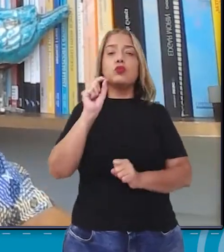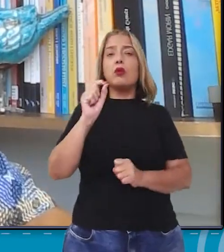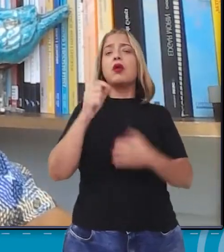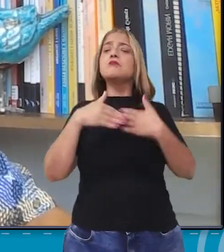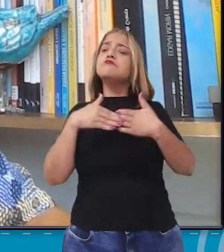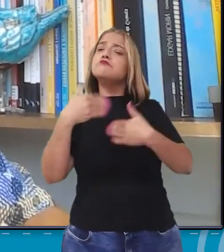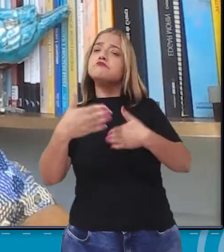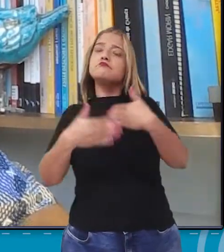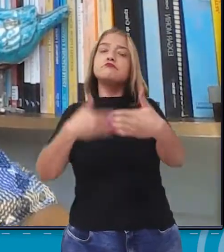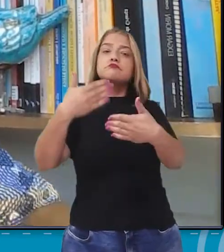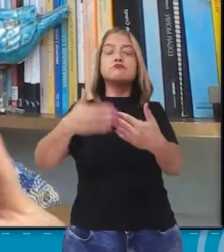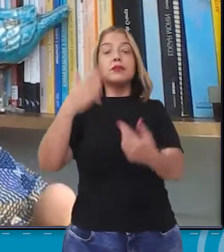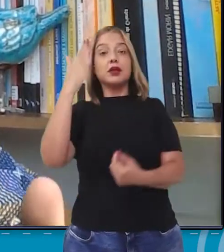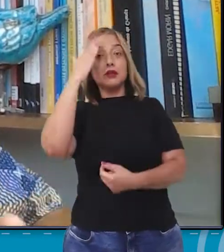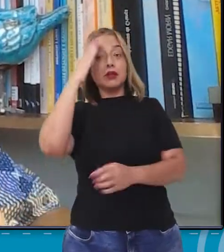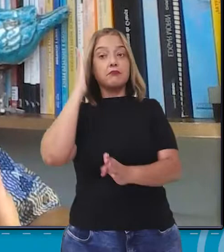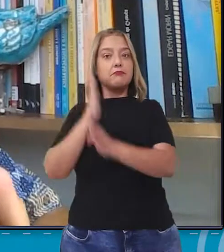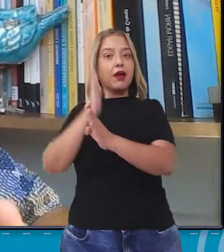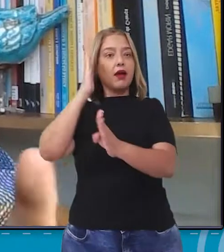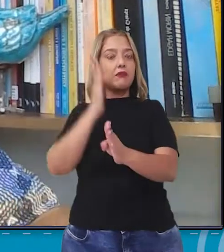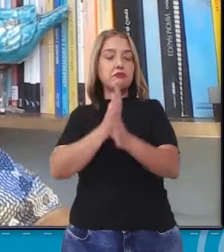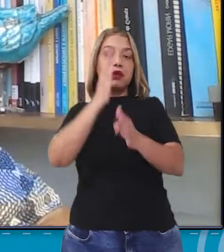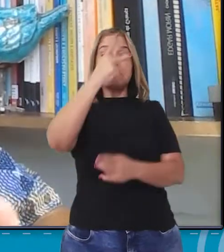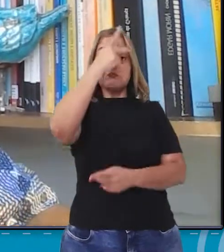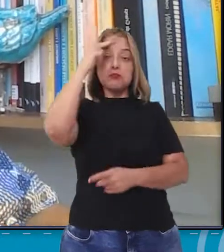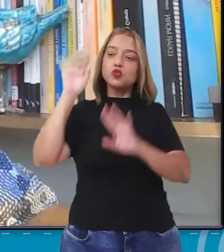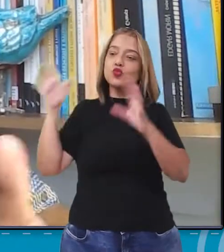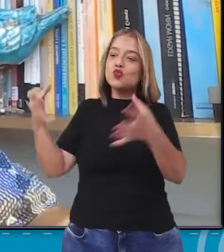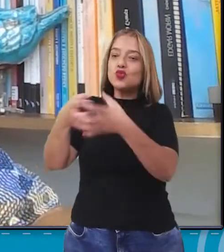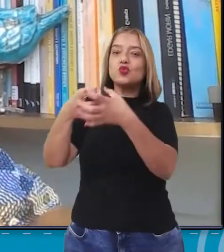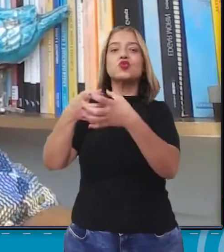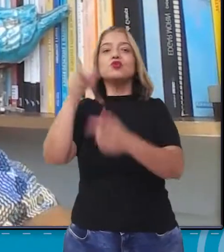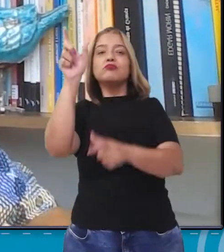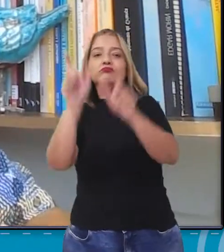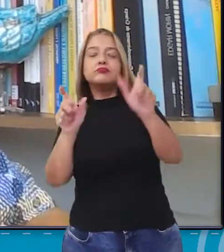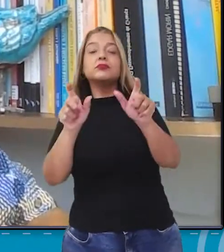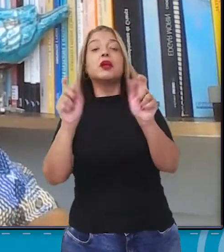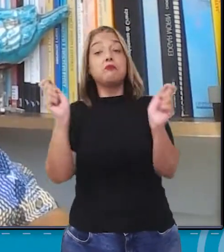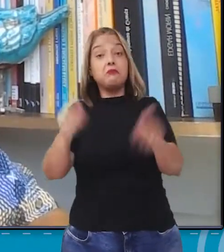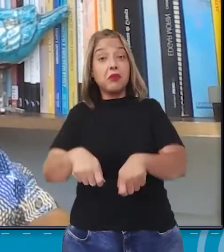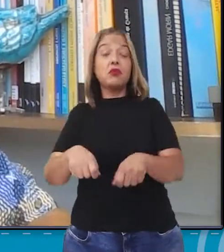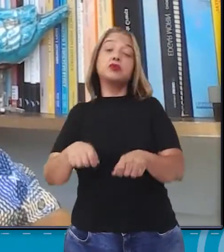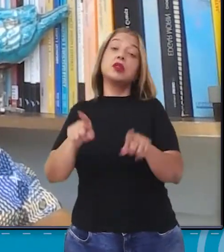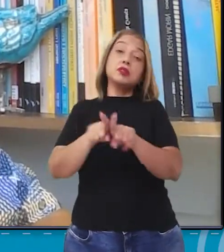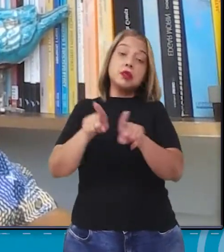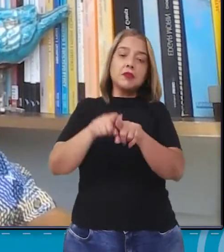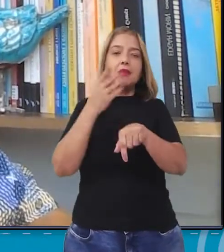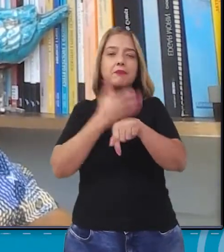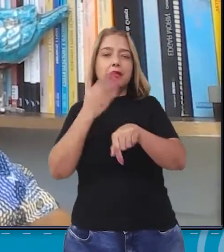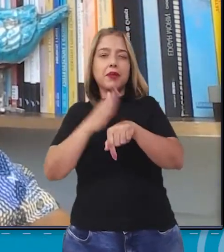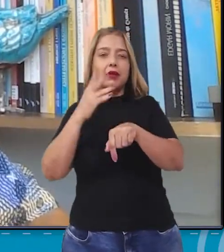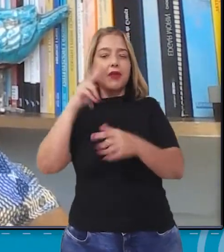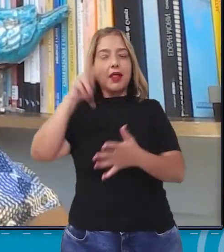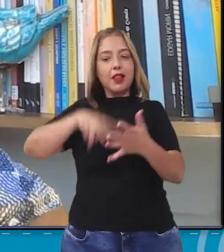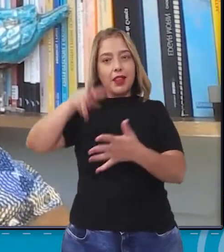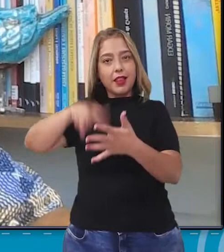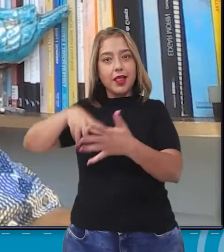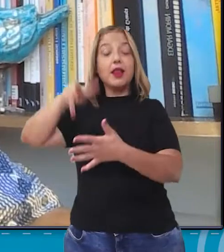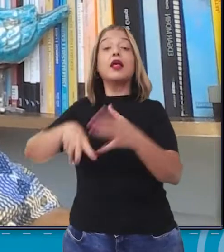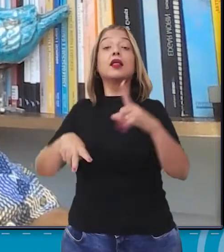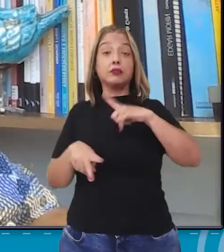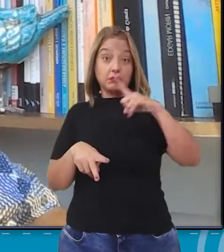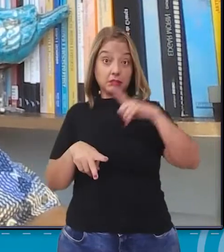mais descobrirem, né, pessoas, né, grupos e talvez práticas de leitura que a gente tem